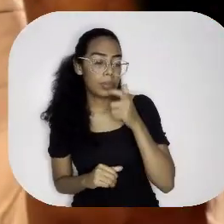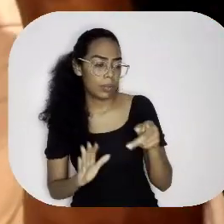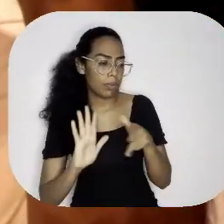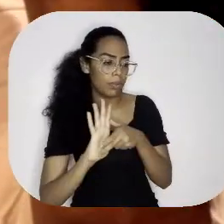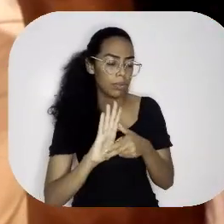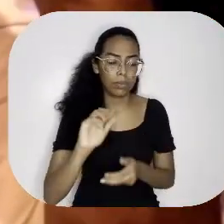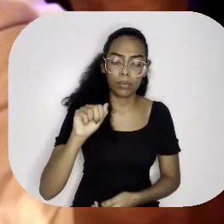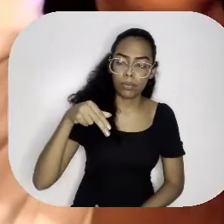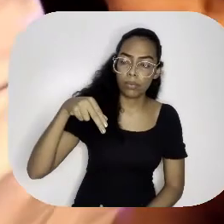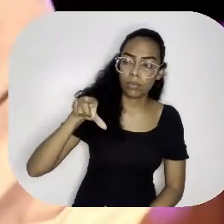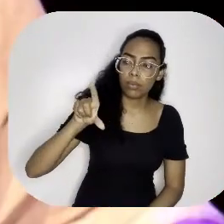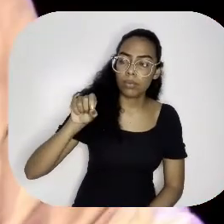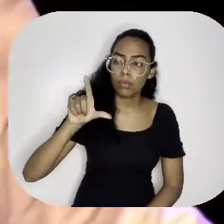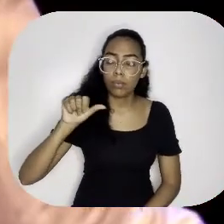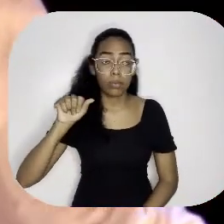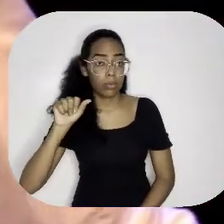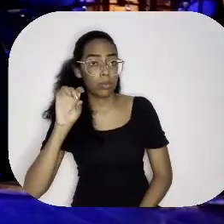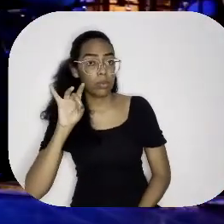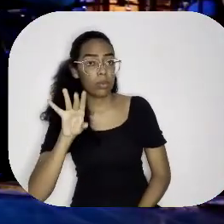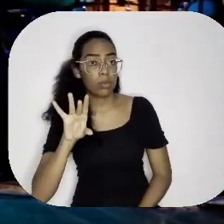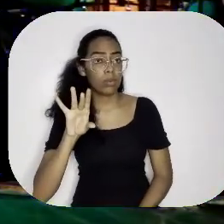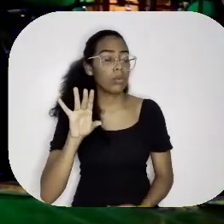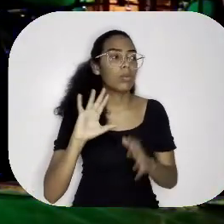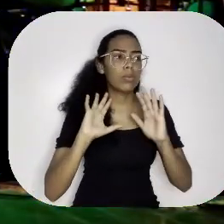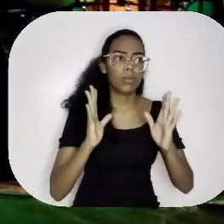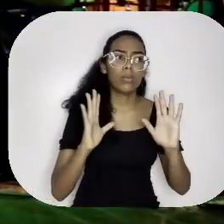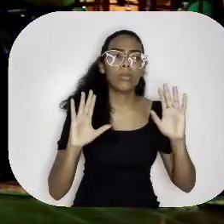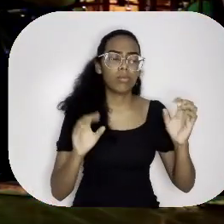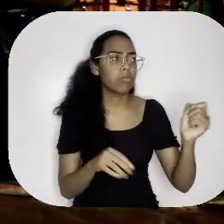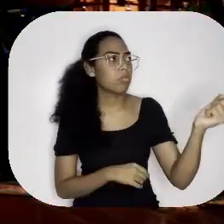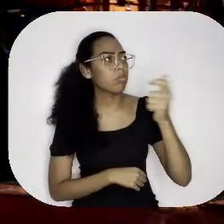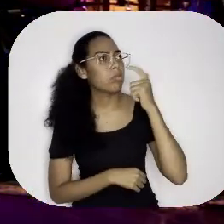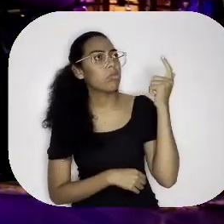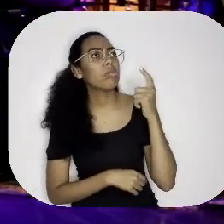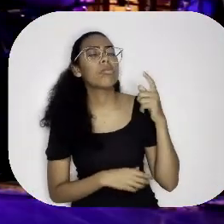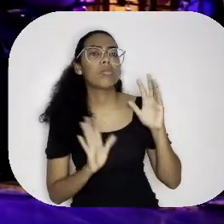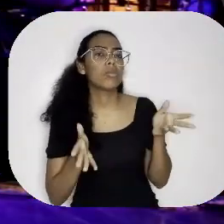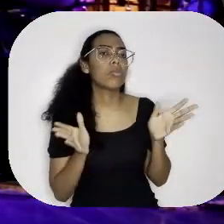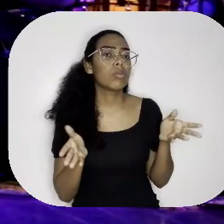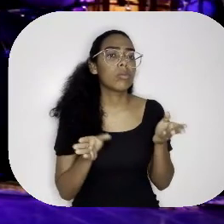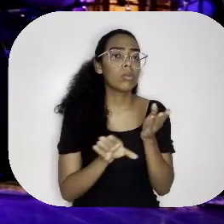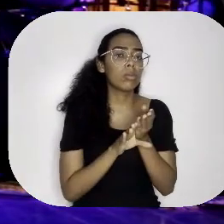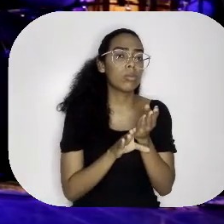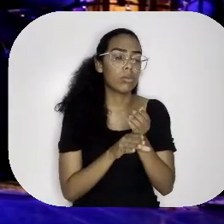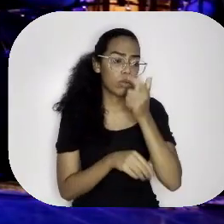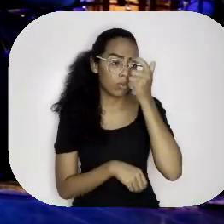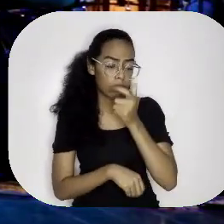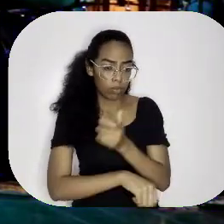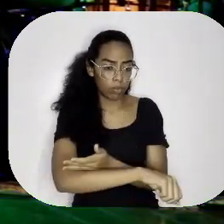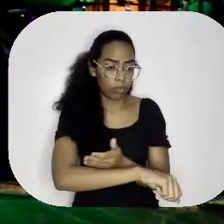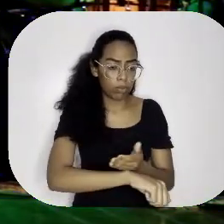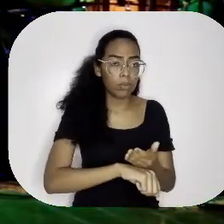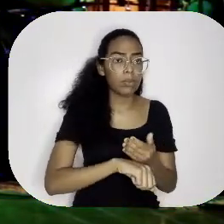tempo, eu sou da Angola, eu sou de um tempo, eu sou de um tempo mais que solar. Porque eu sou